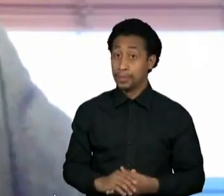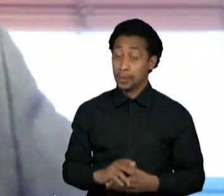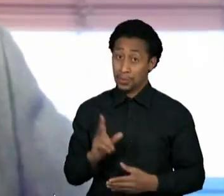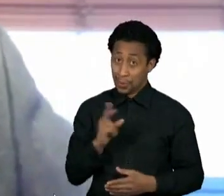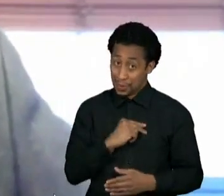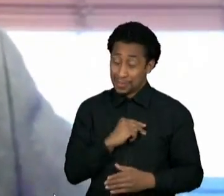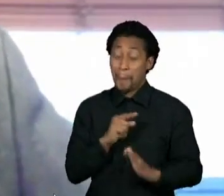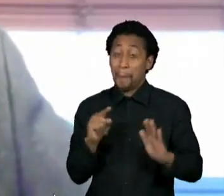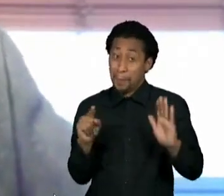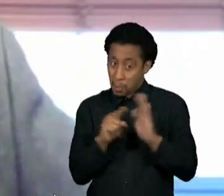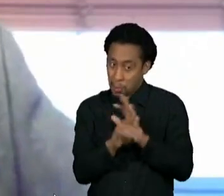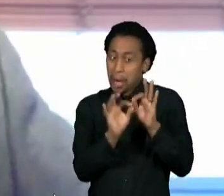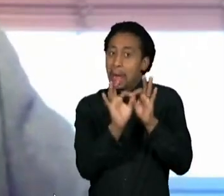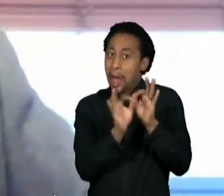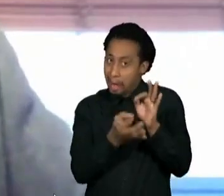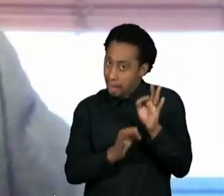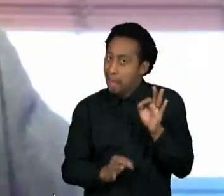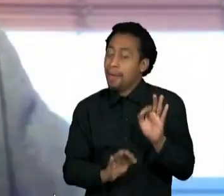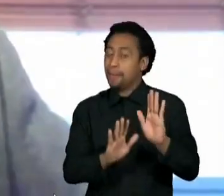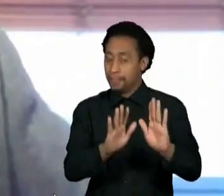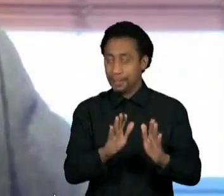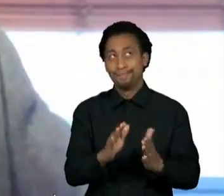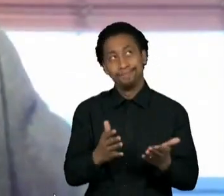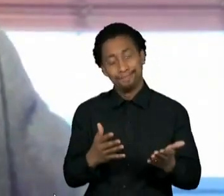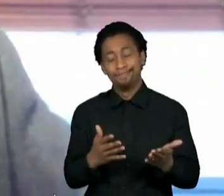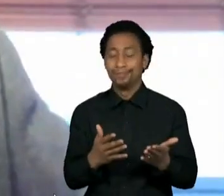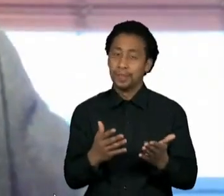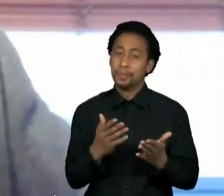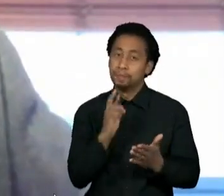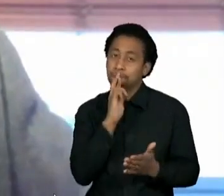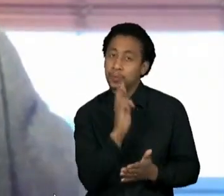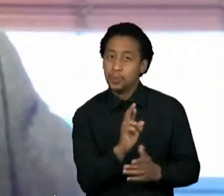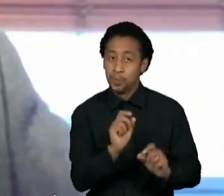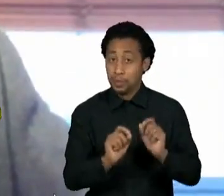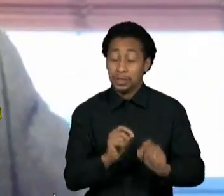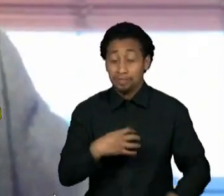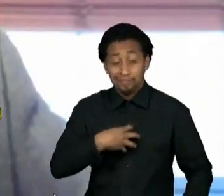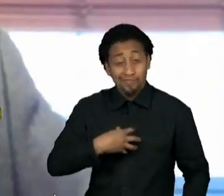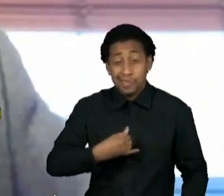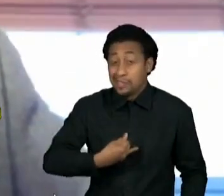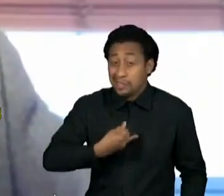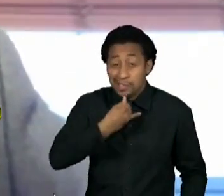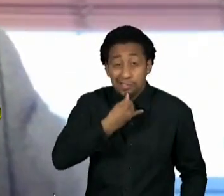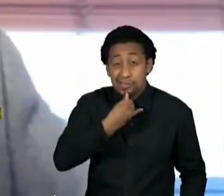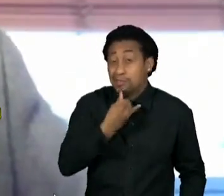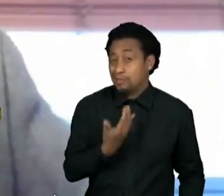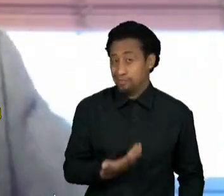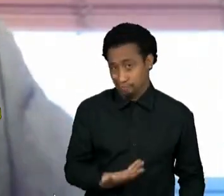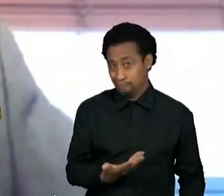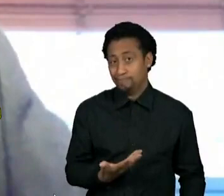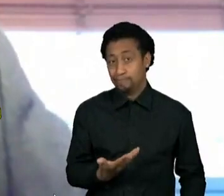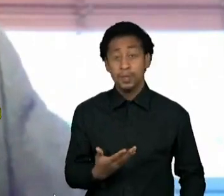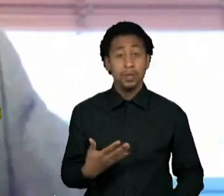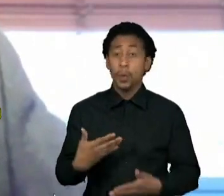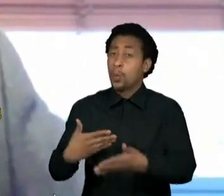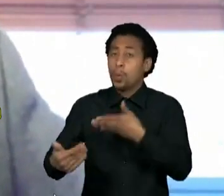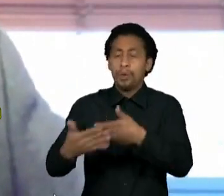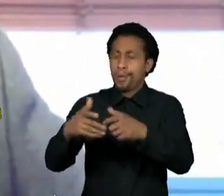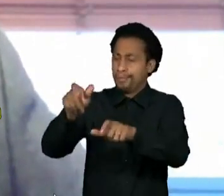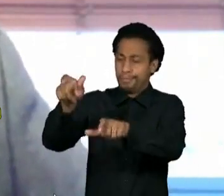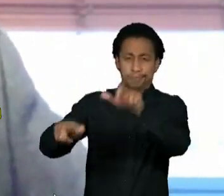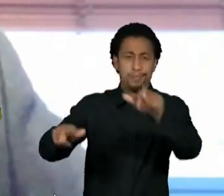Olha, é um pouco, e para qualquer politician que politica